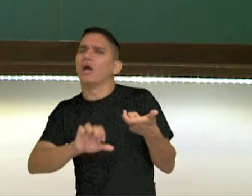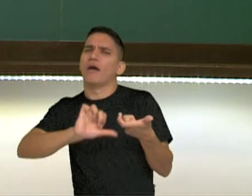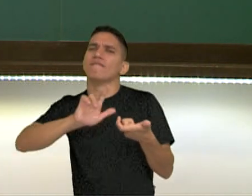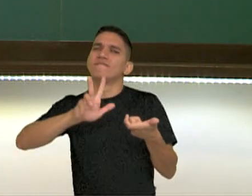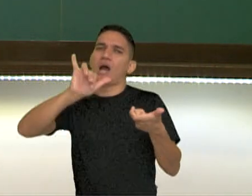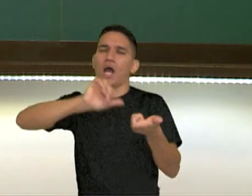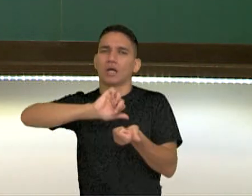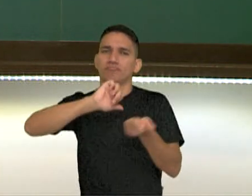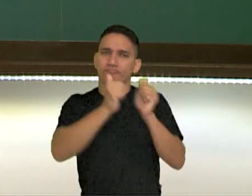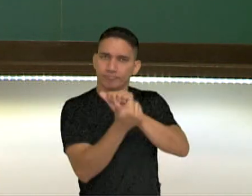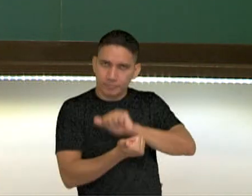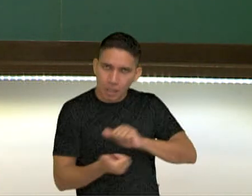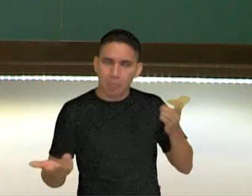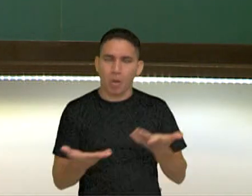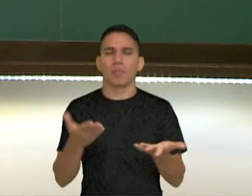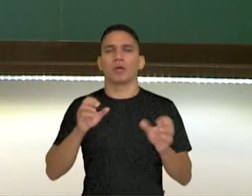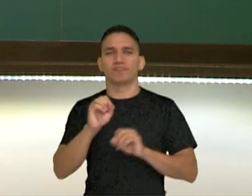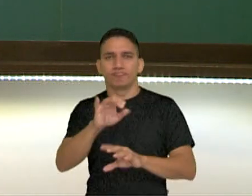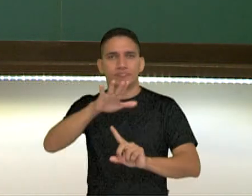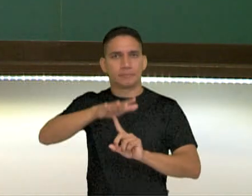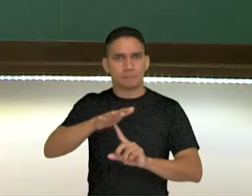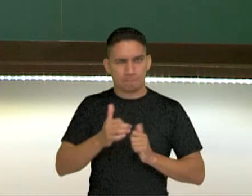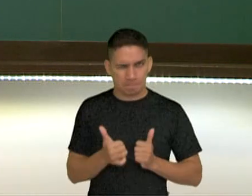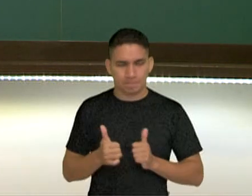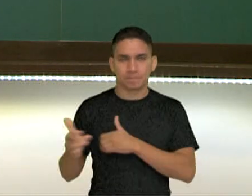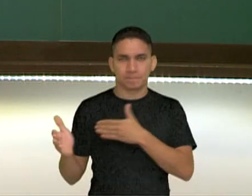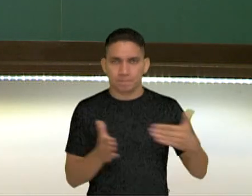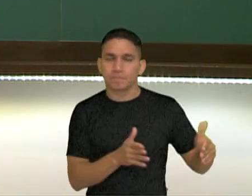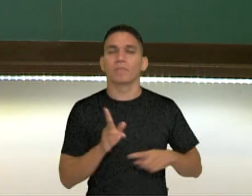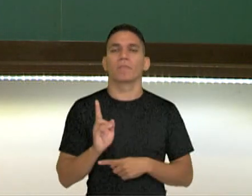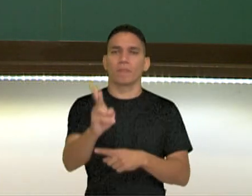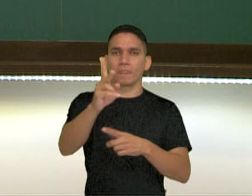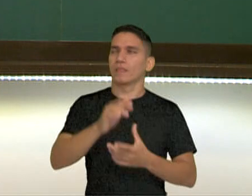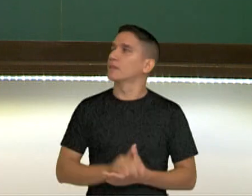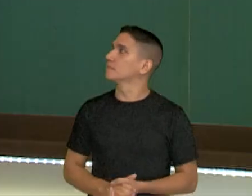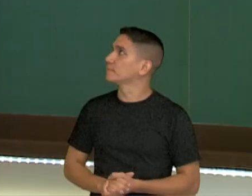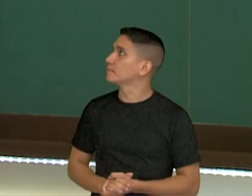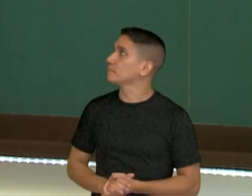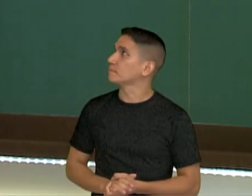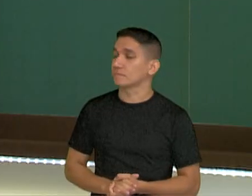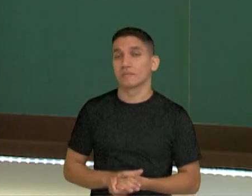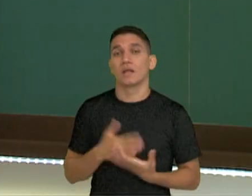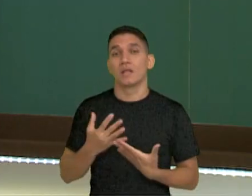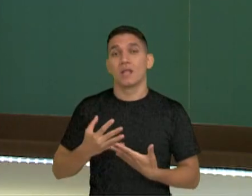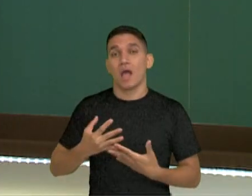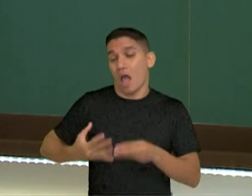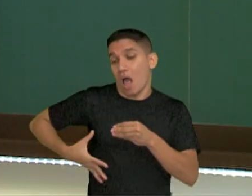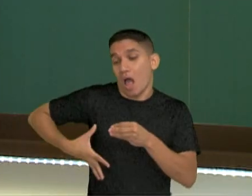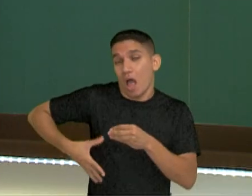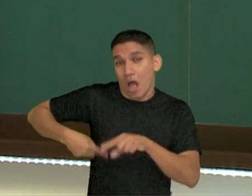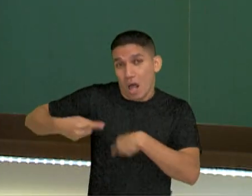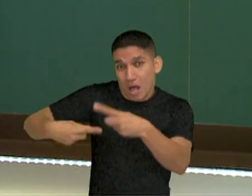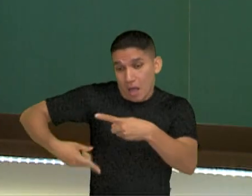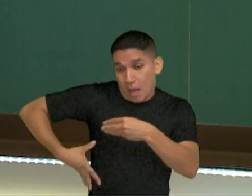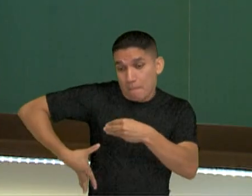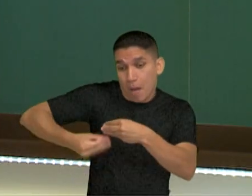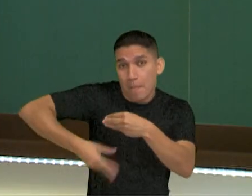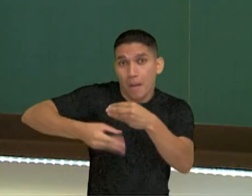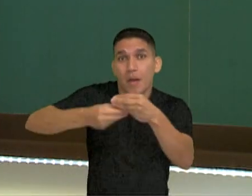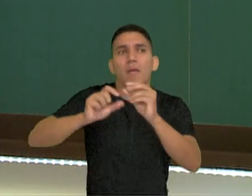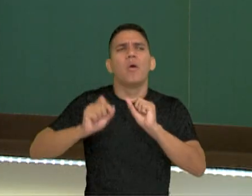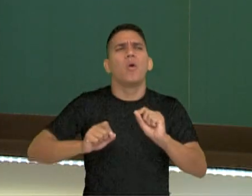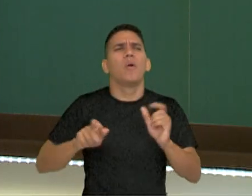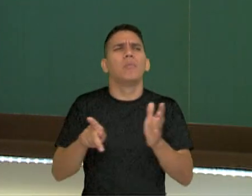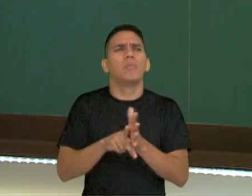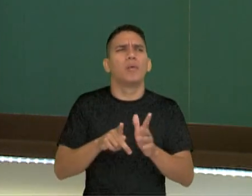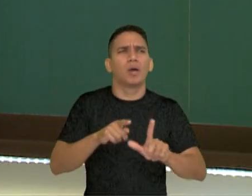aulas aqui do Aula Paraná também, tá bom? Vamos lá então, continuando a aula? Herança quantitativa aqui, gente, está falando da curva de Gauss,